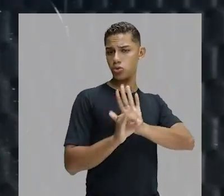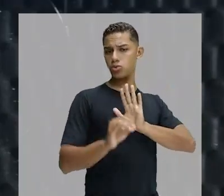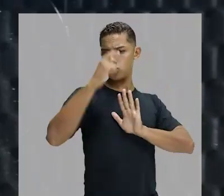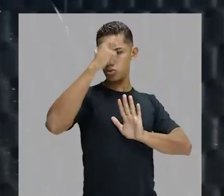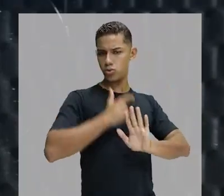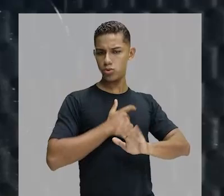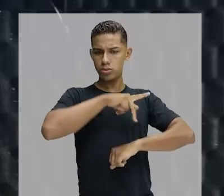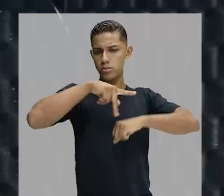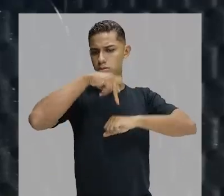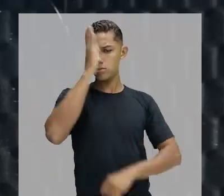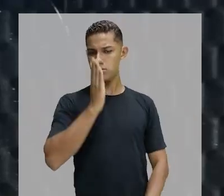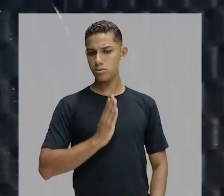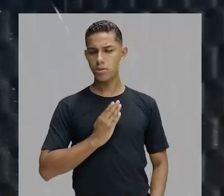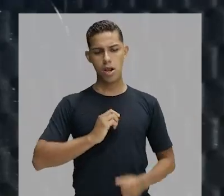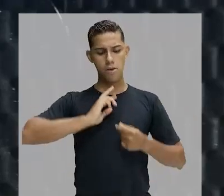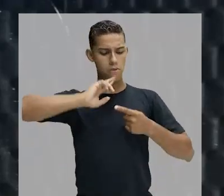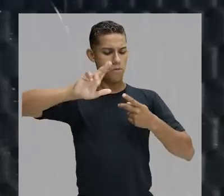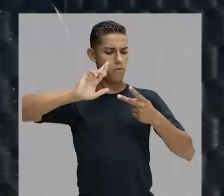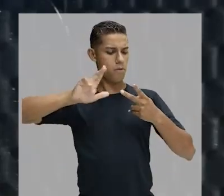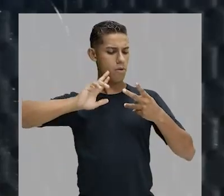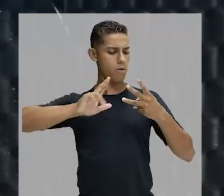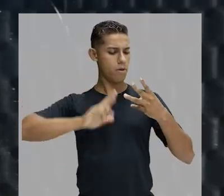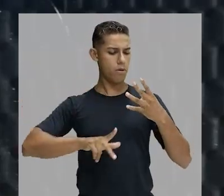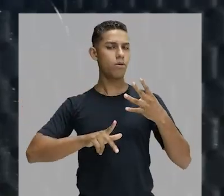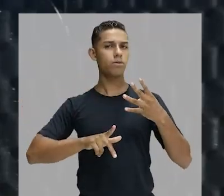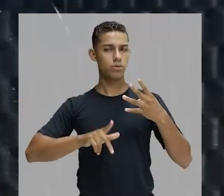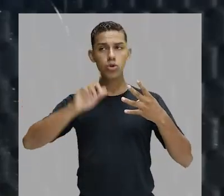história cultural marcada, né,